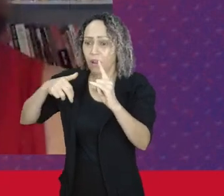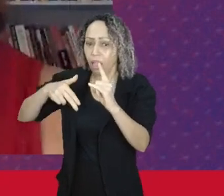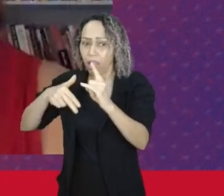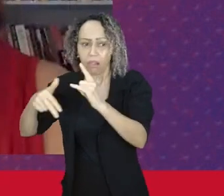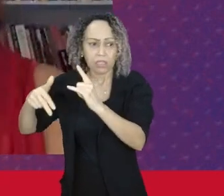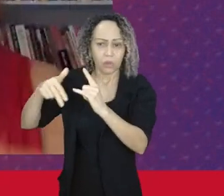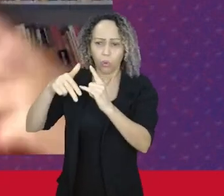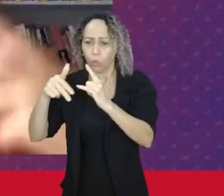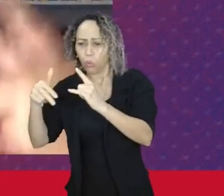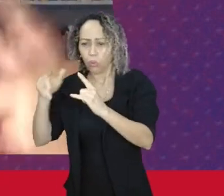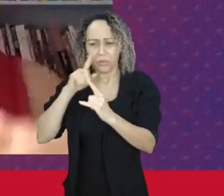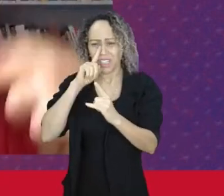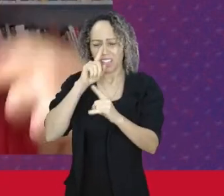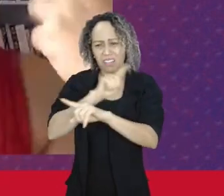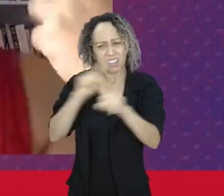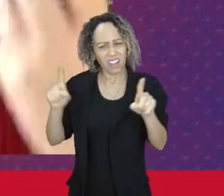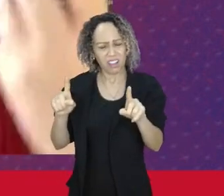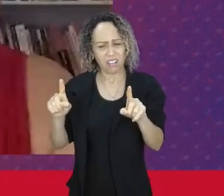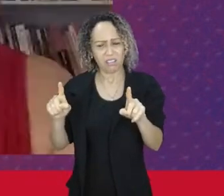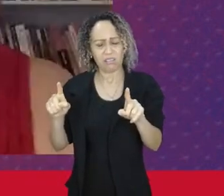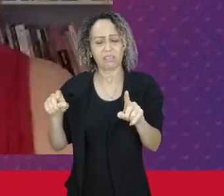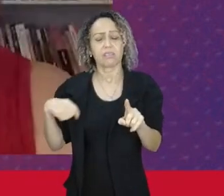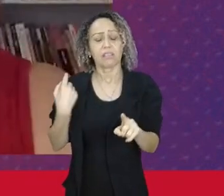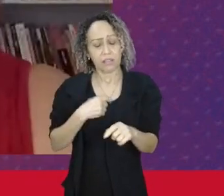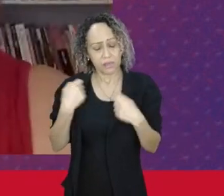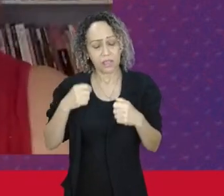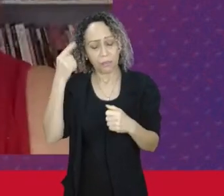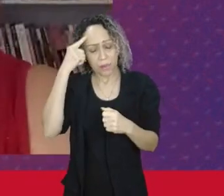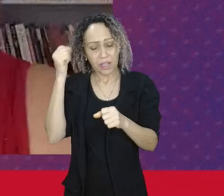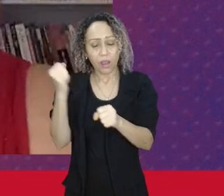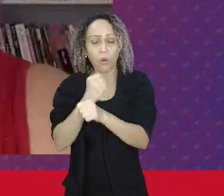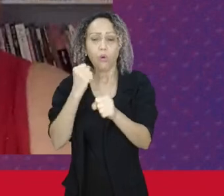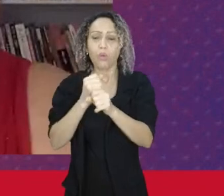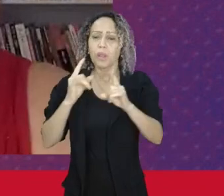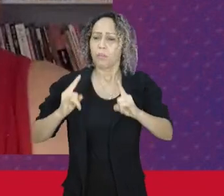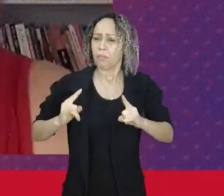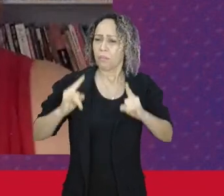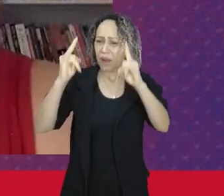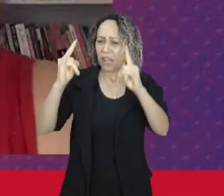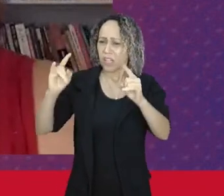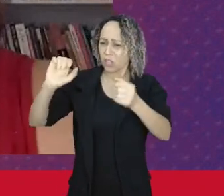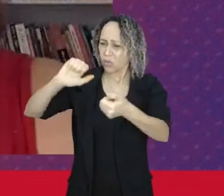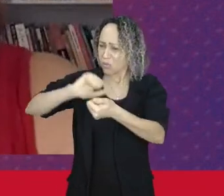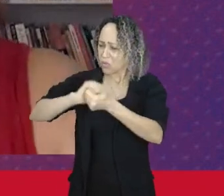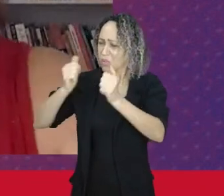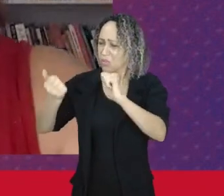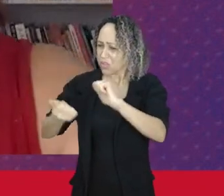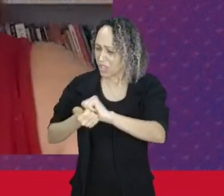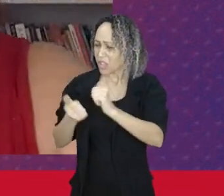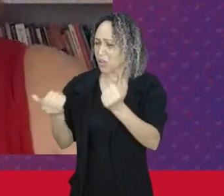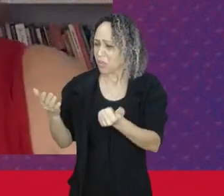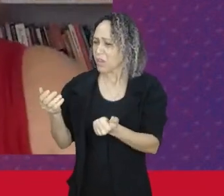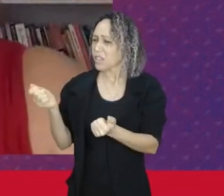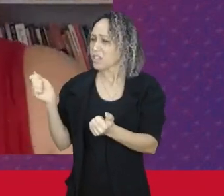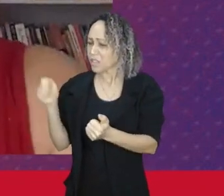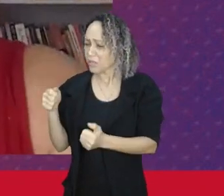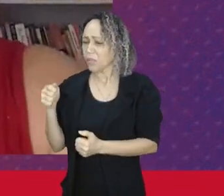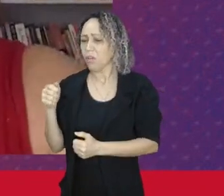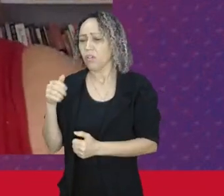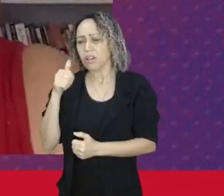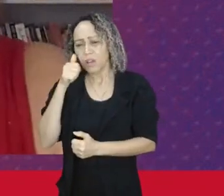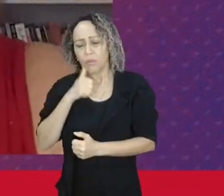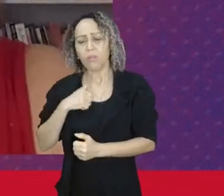na rua. A gente deve repensar a forma que é o transporte público. E para isso